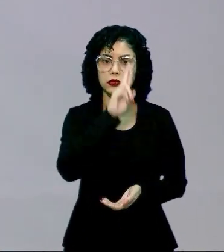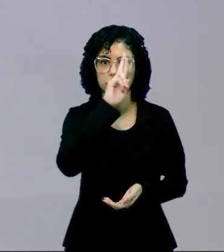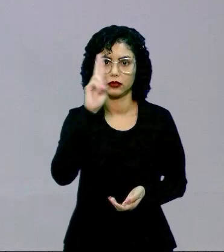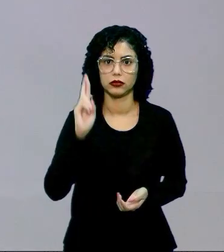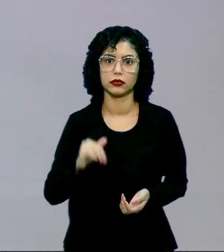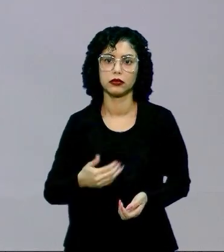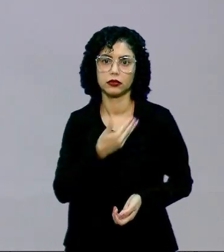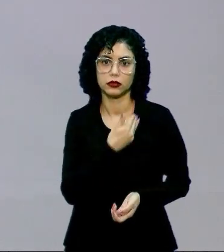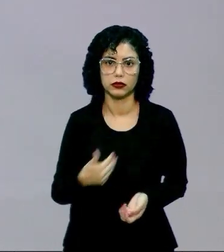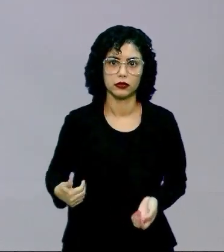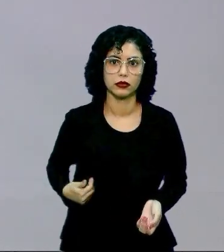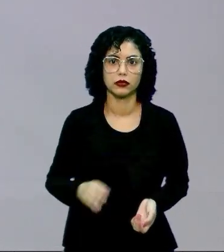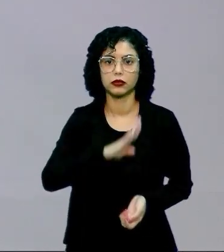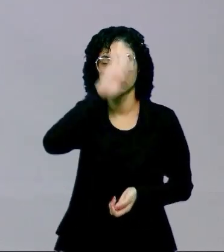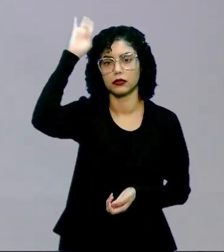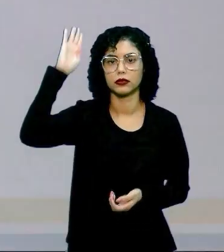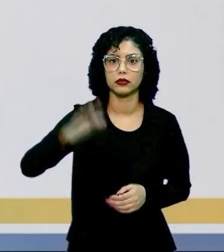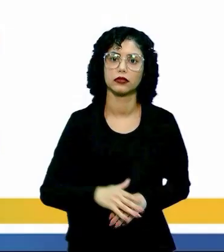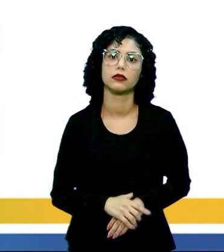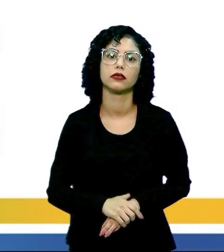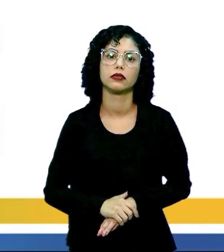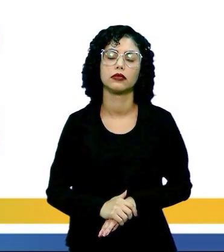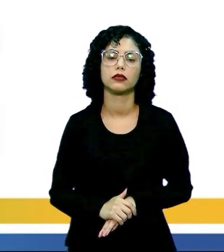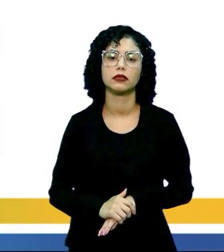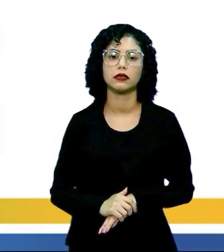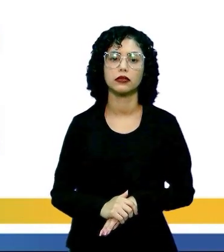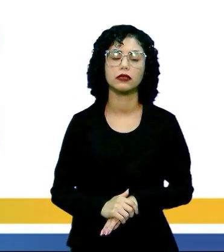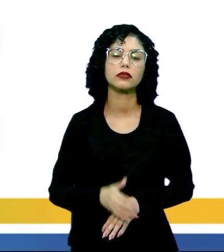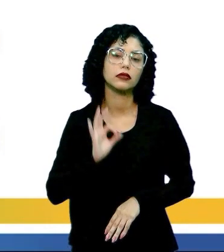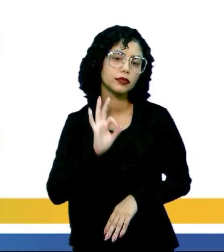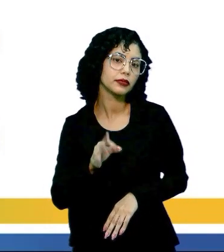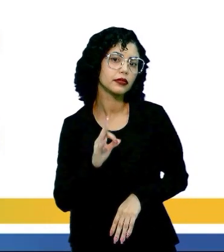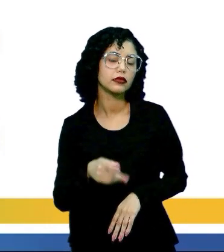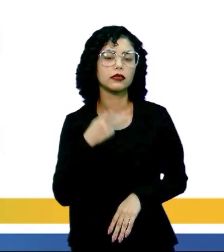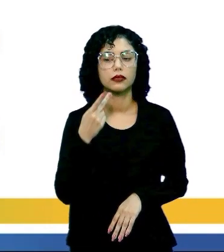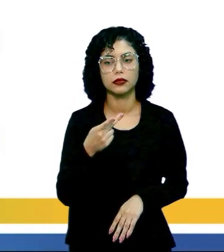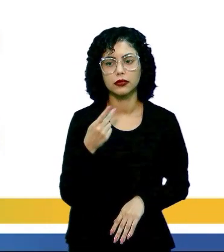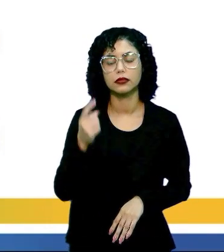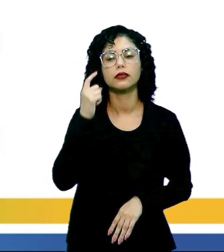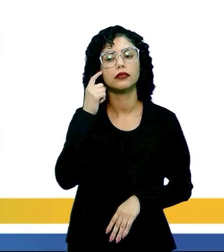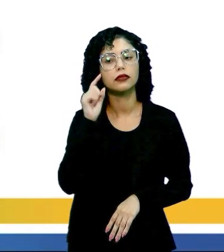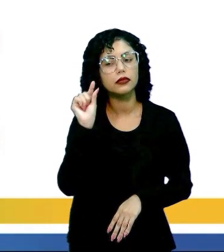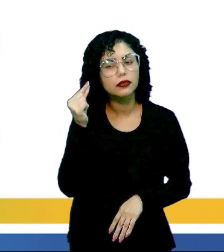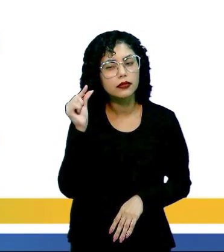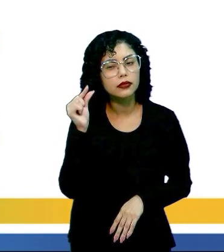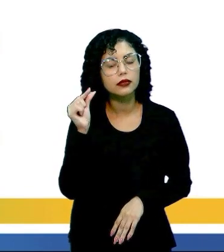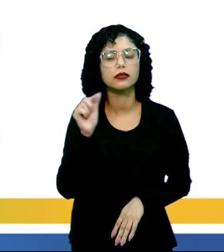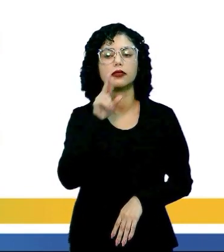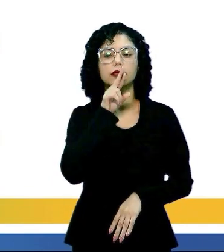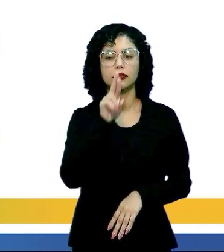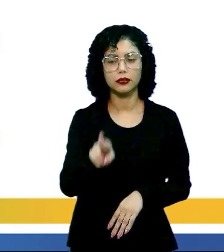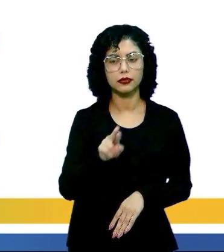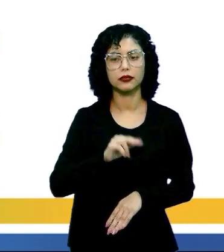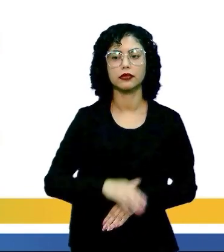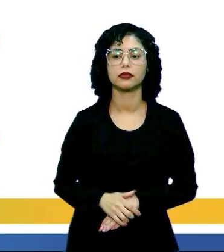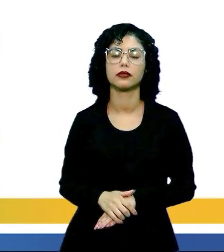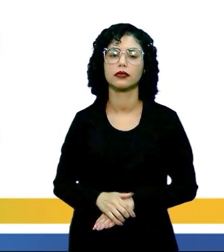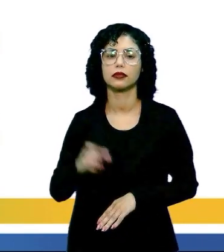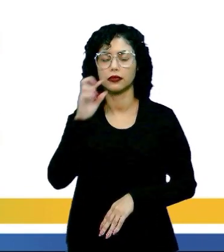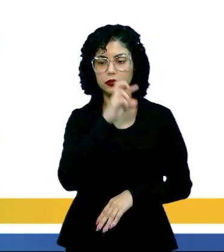história da República Romana. Eu tenho certeza que vocês pensaram um pouquinho aí, né,